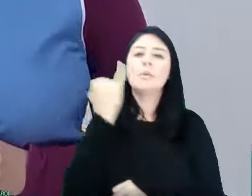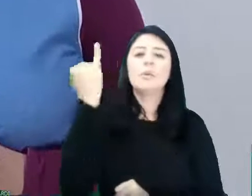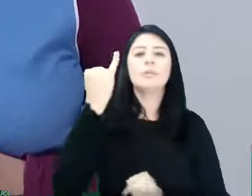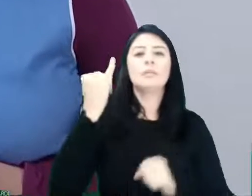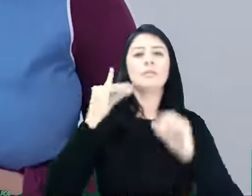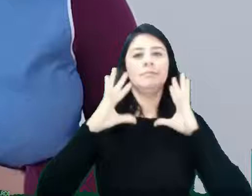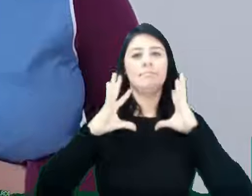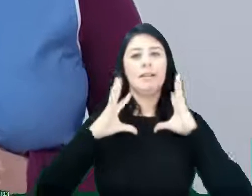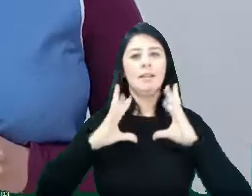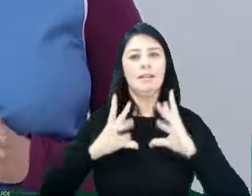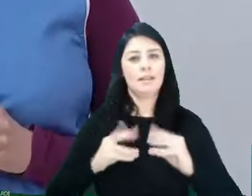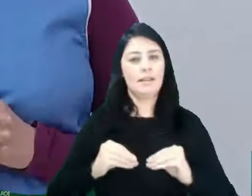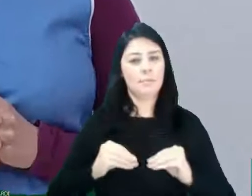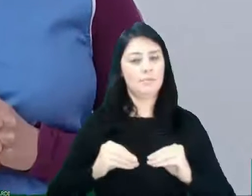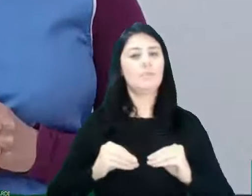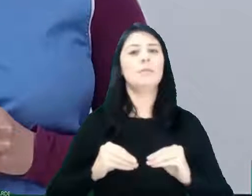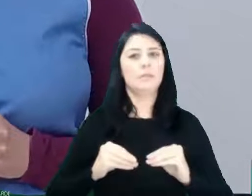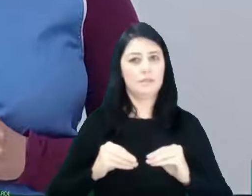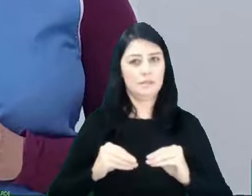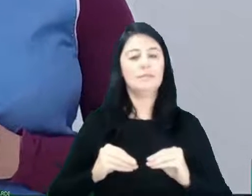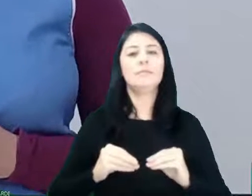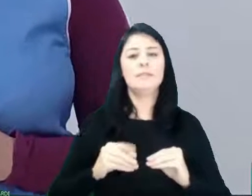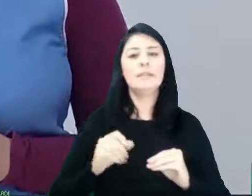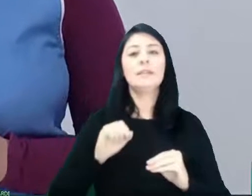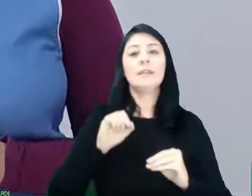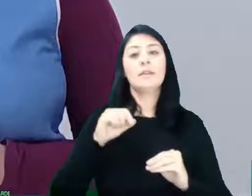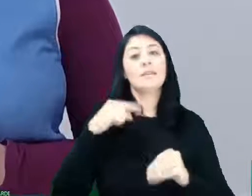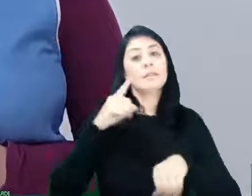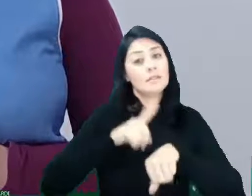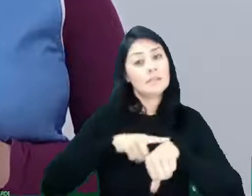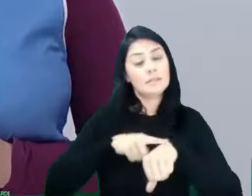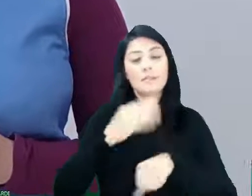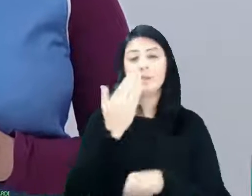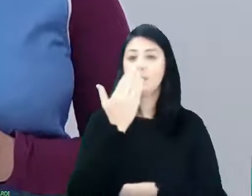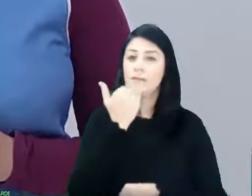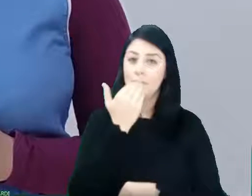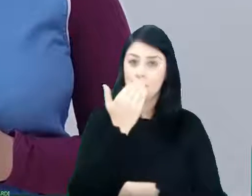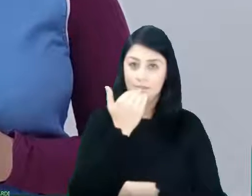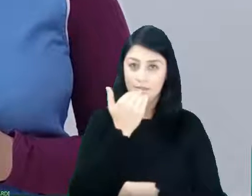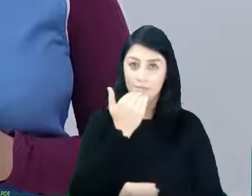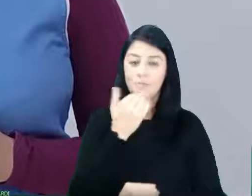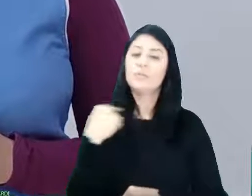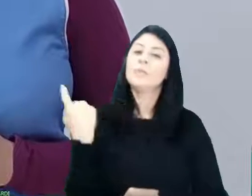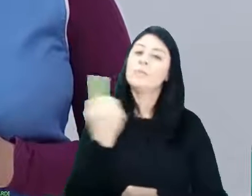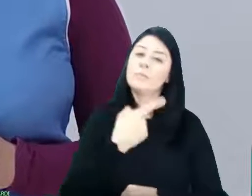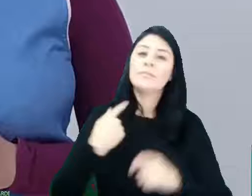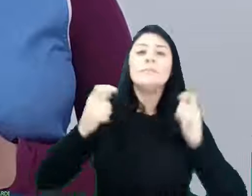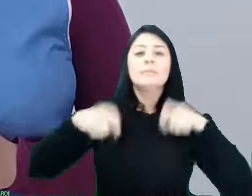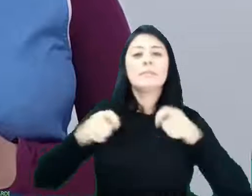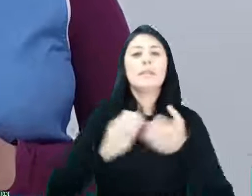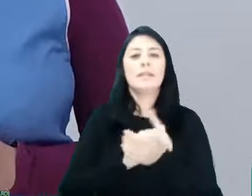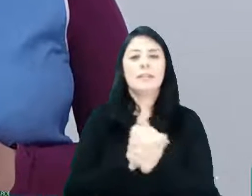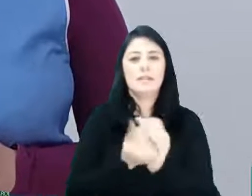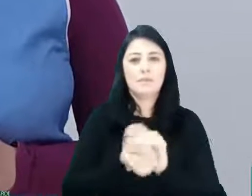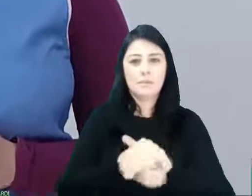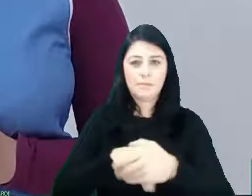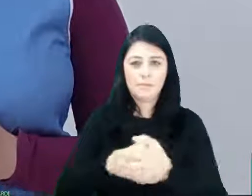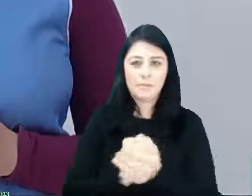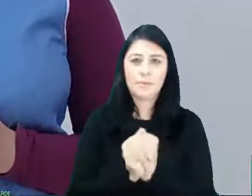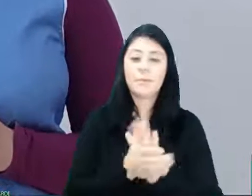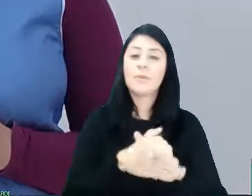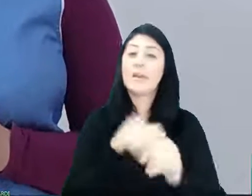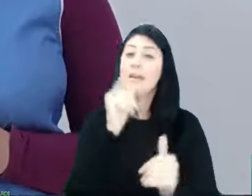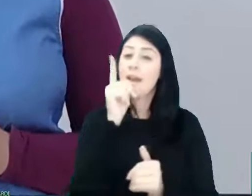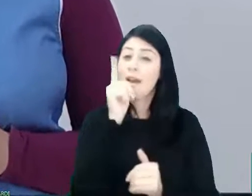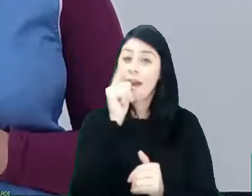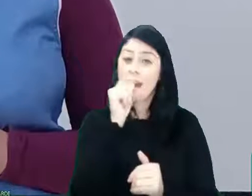da higiene quando a gente vai se alimentar. Nós precisamos lavar as mãos